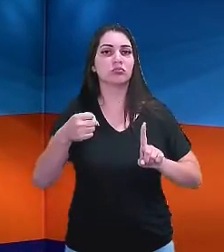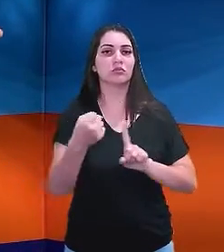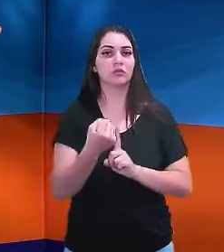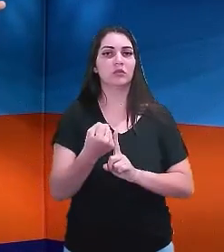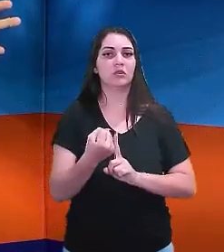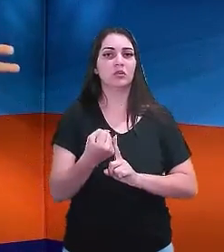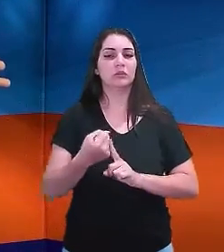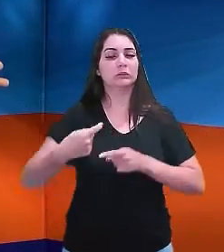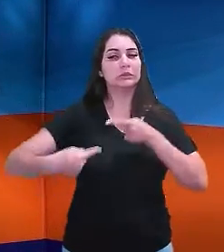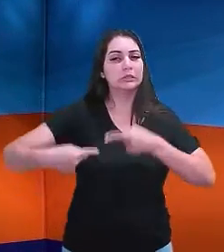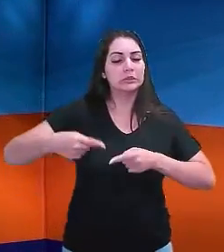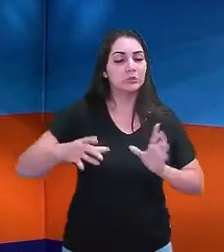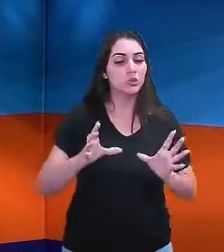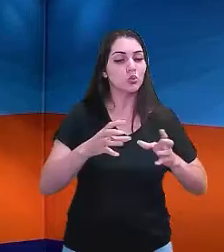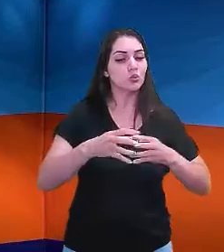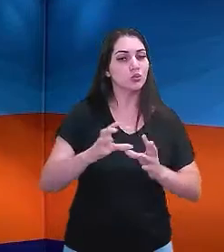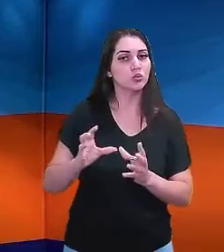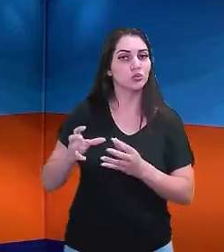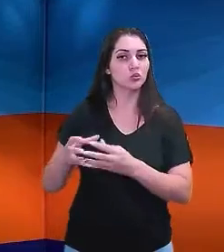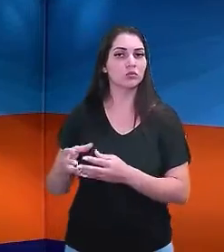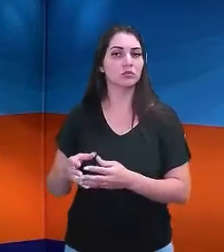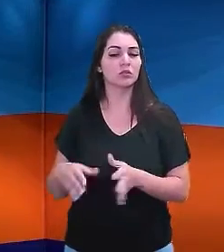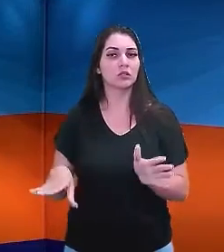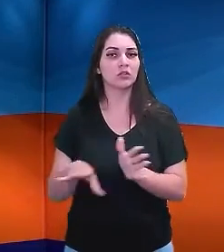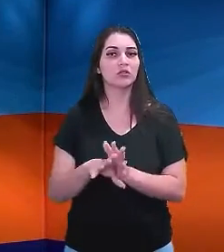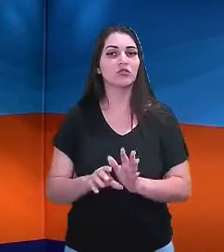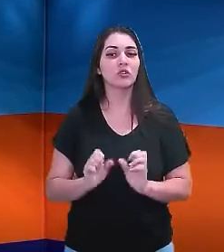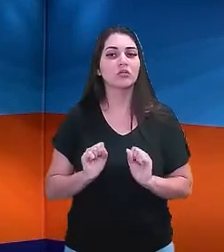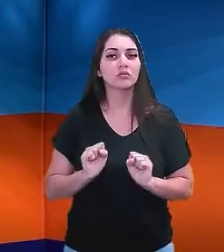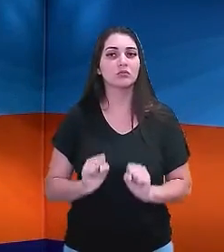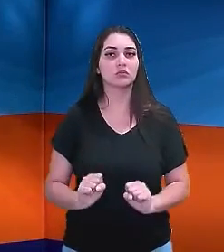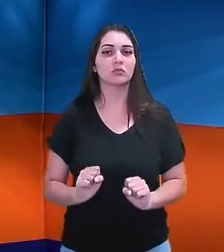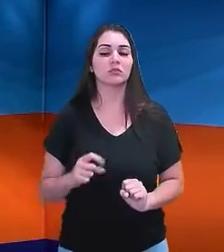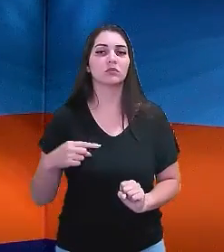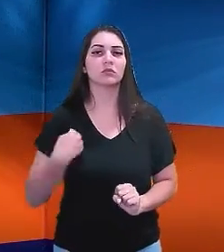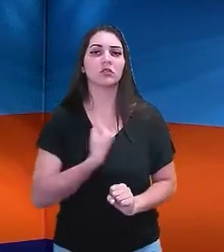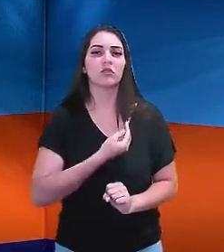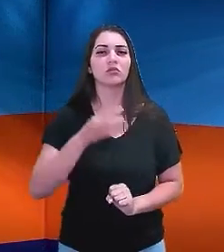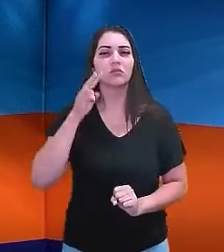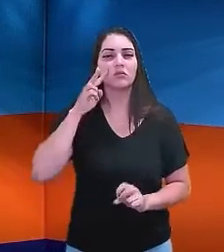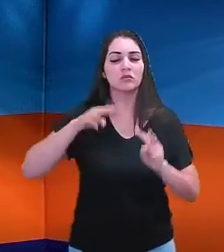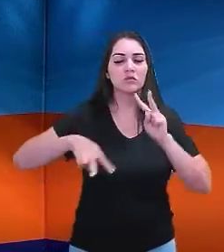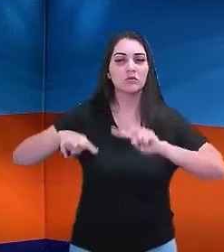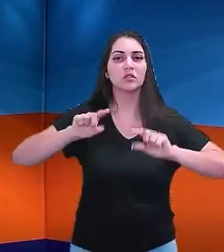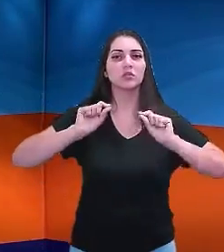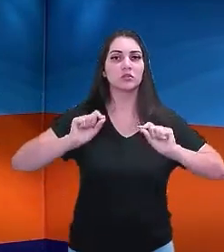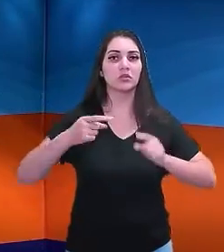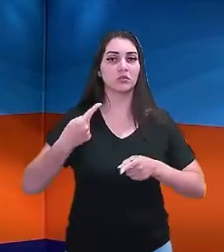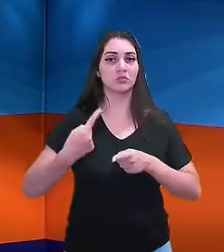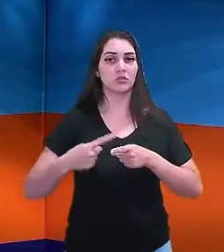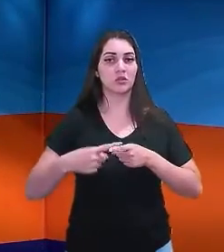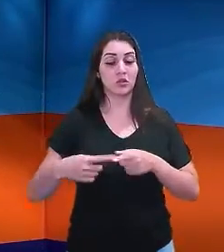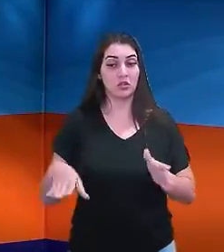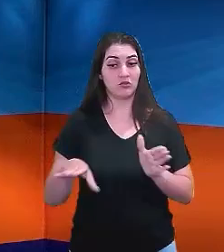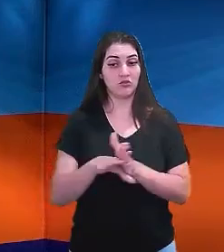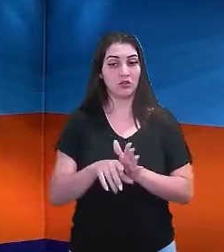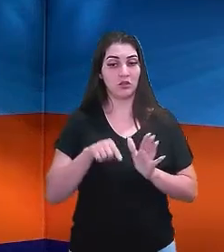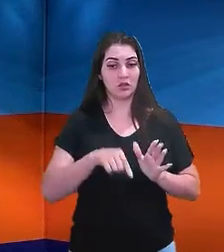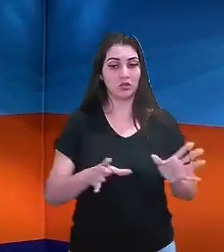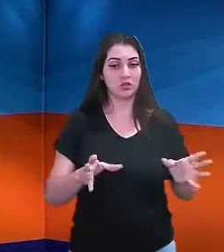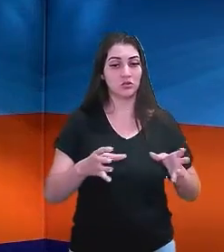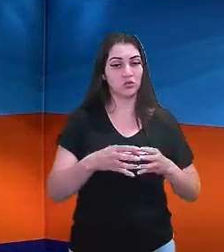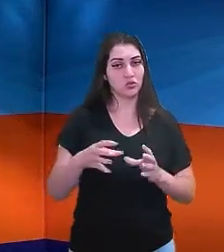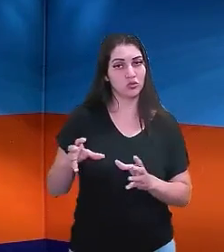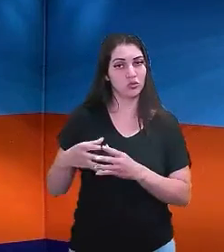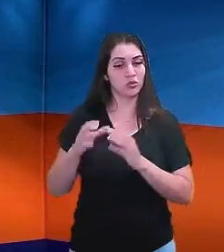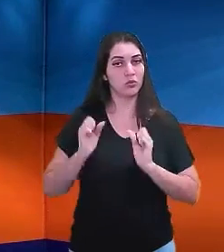por determinados grupos para que cheguem ao poder, a gente observa que é porque a chegada desses grupos ao